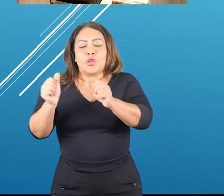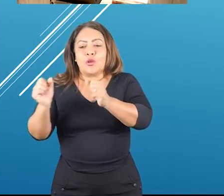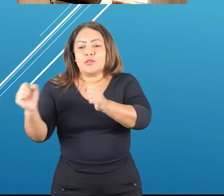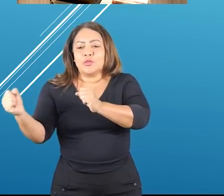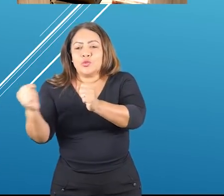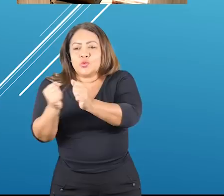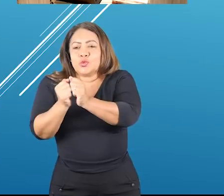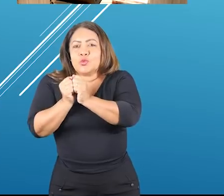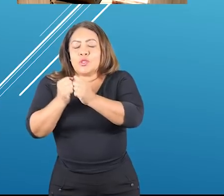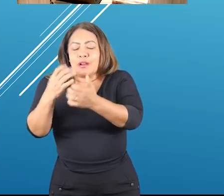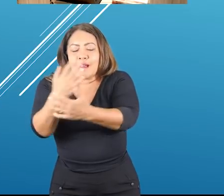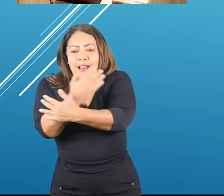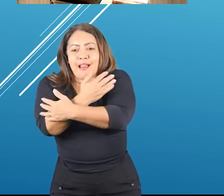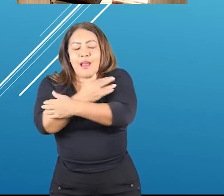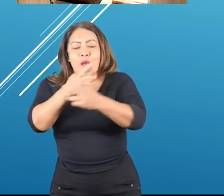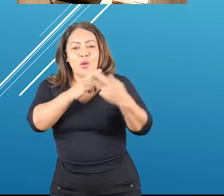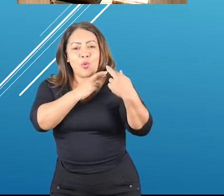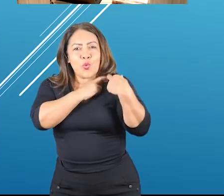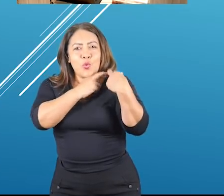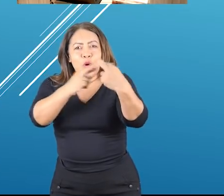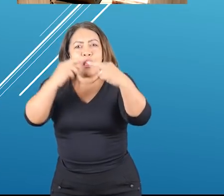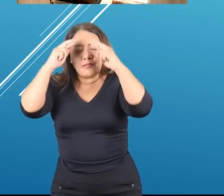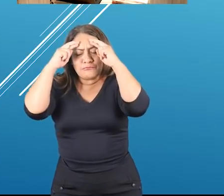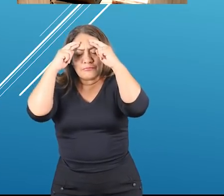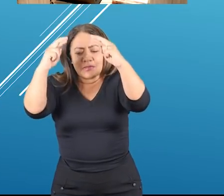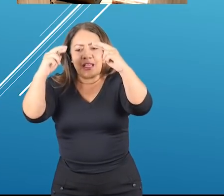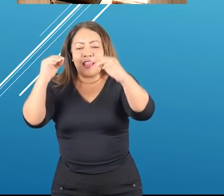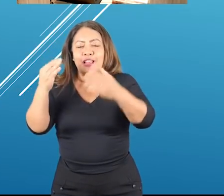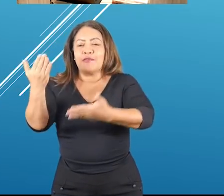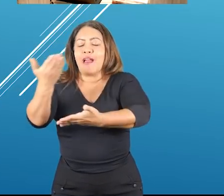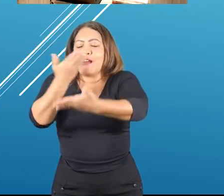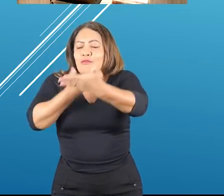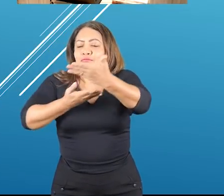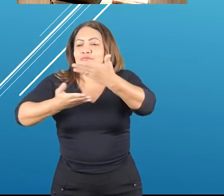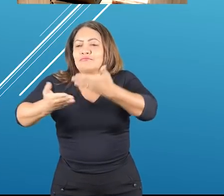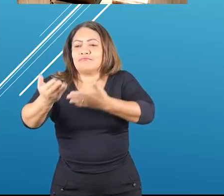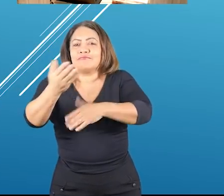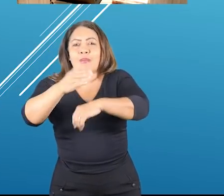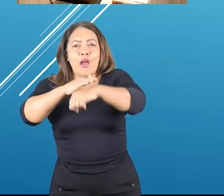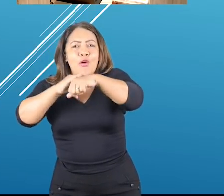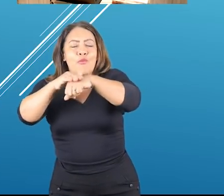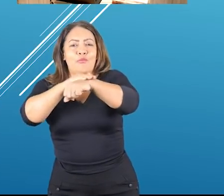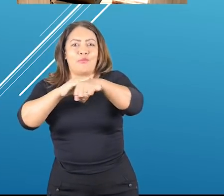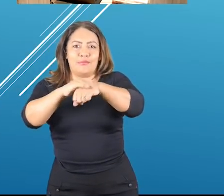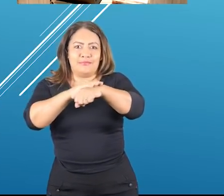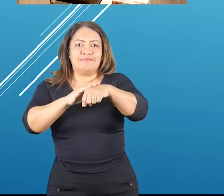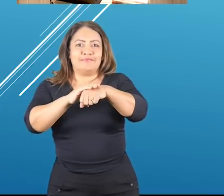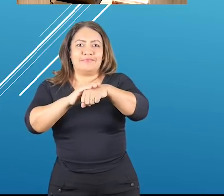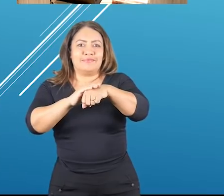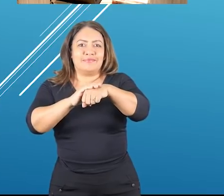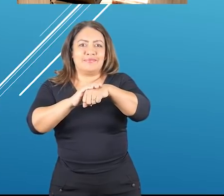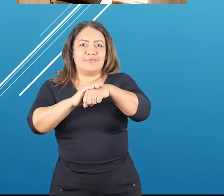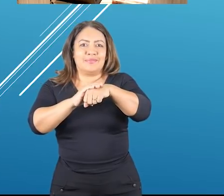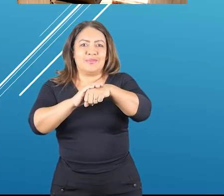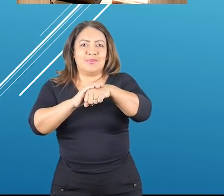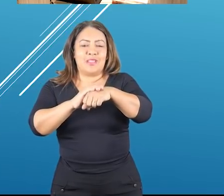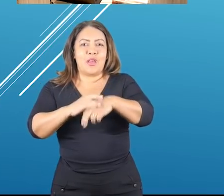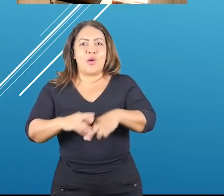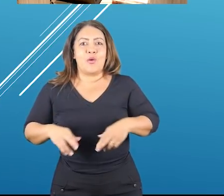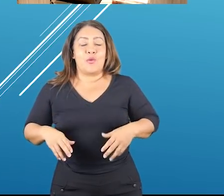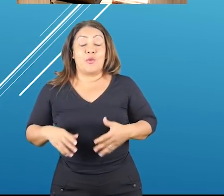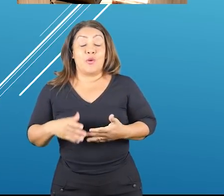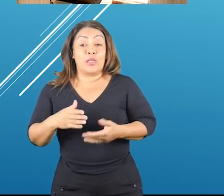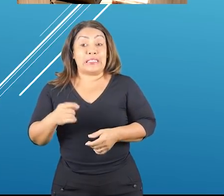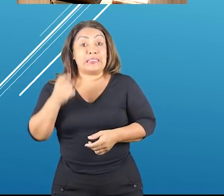acolhimento, o respeito e o diálogo. Quando a gente pensa a respeito do diálogo,